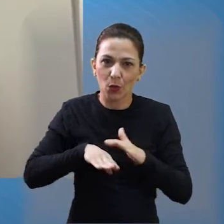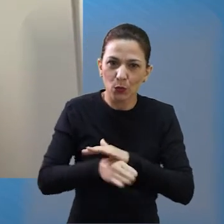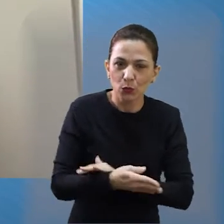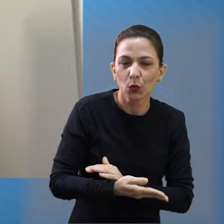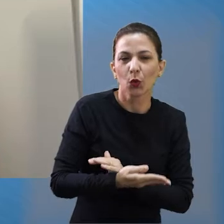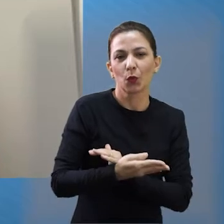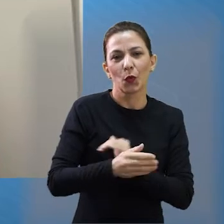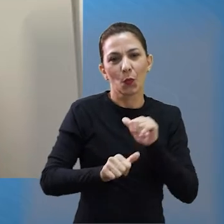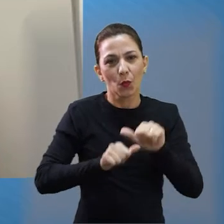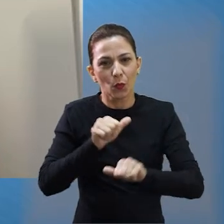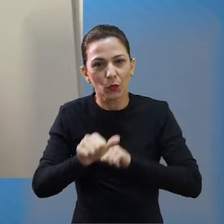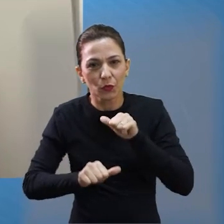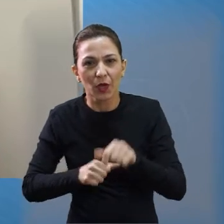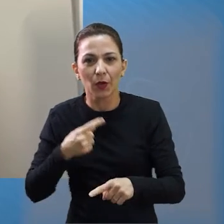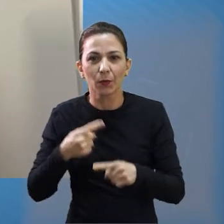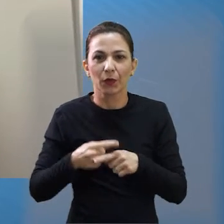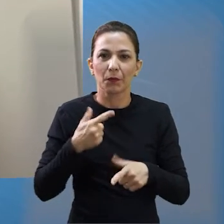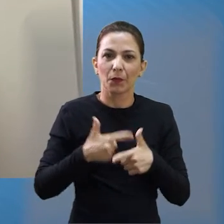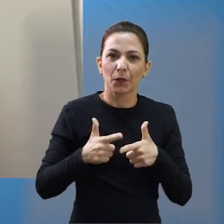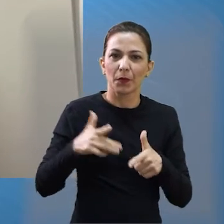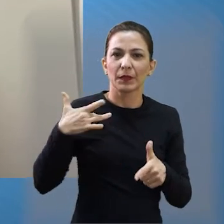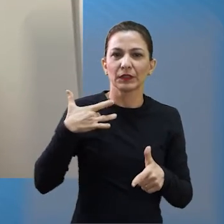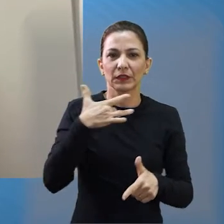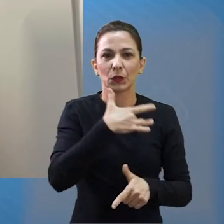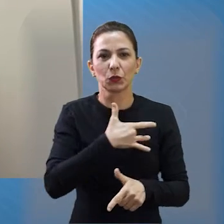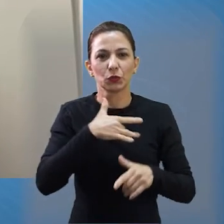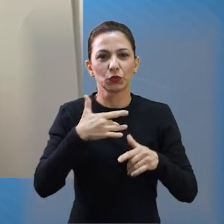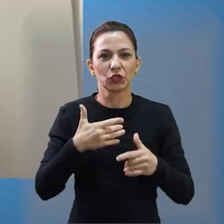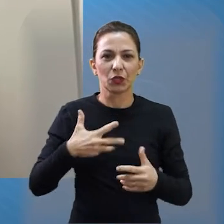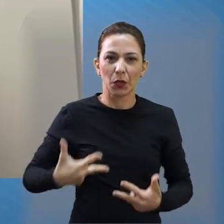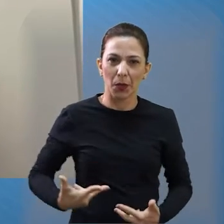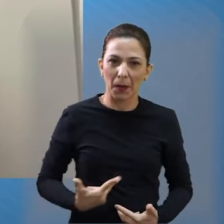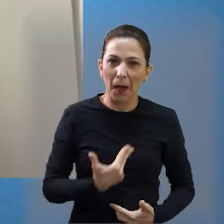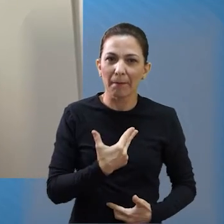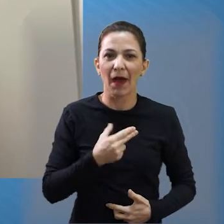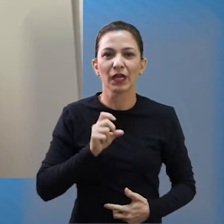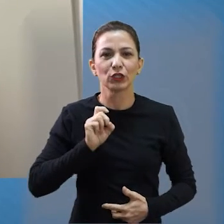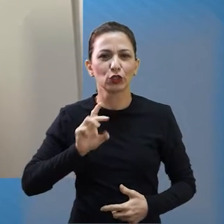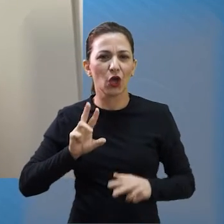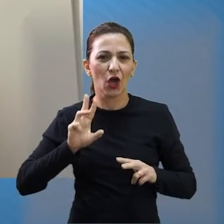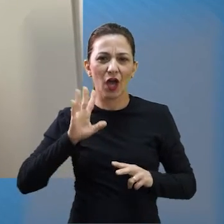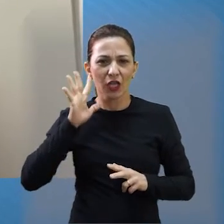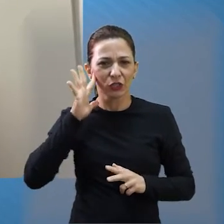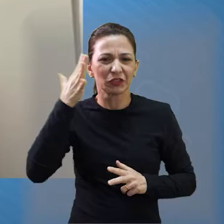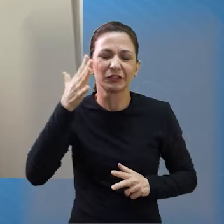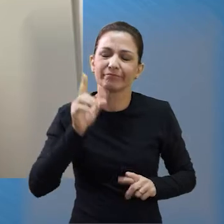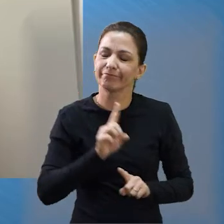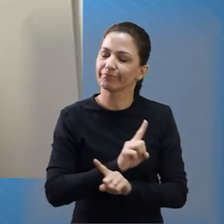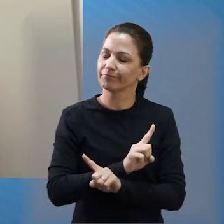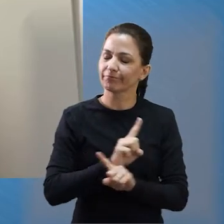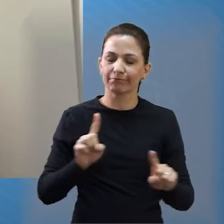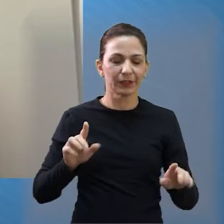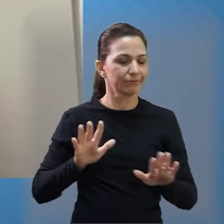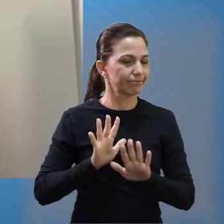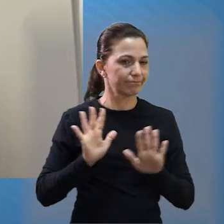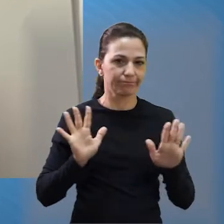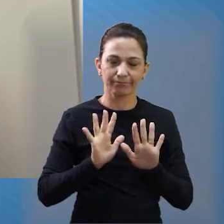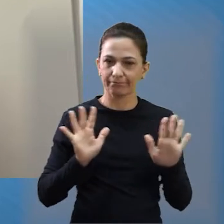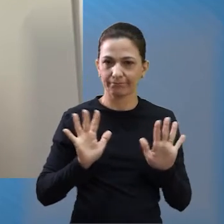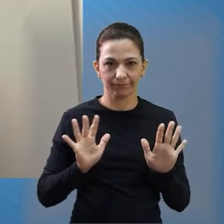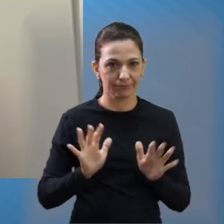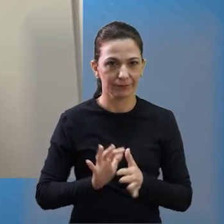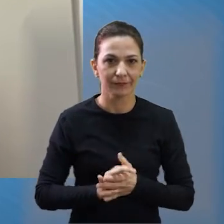para que ela realmente faça essa mudança e mantenha essa mudança de hábito de vida. Não adianta achar que a cirurgia vai